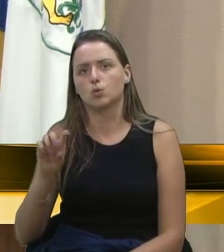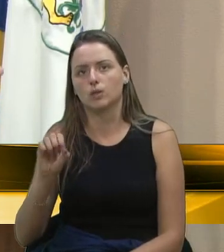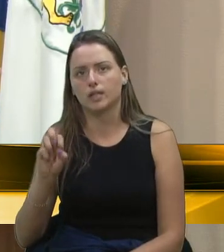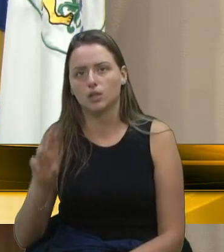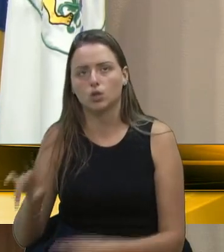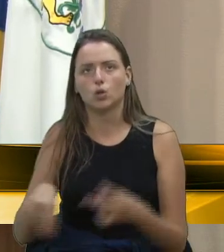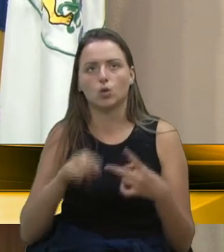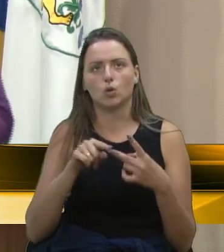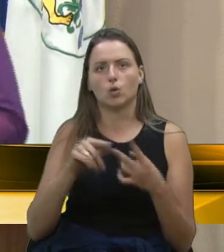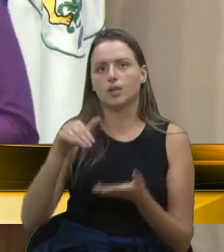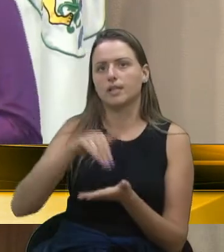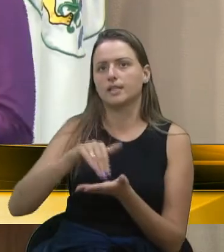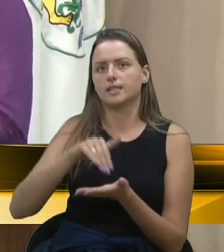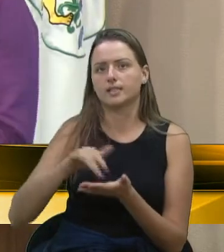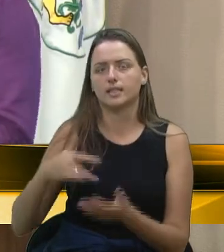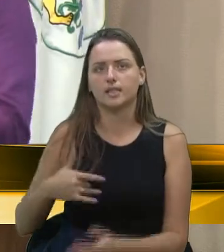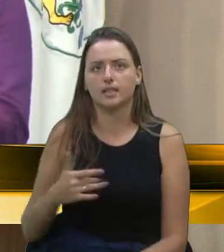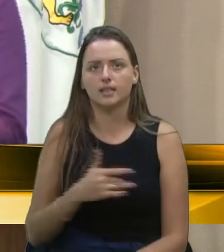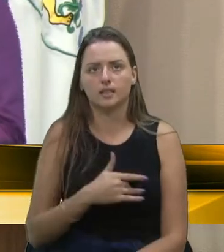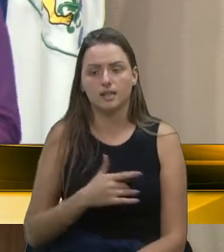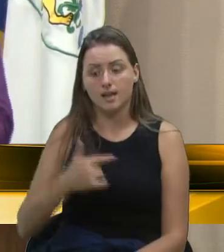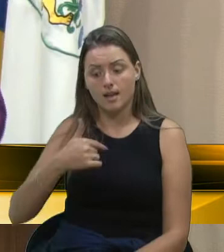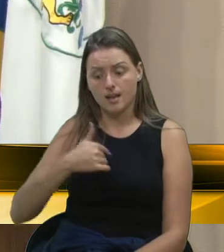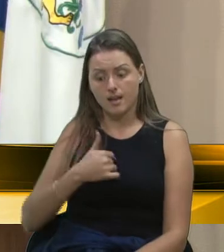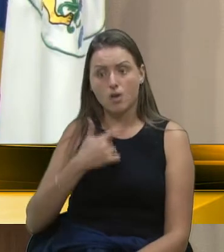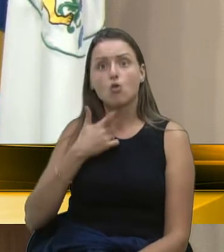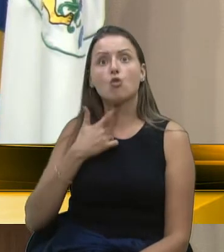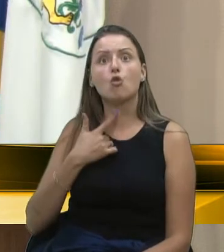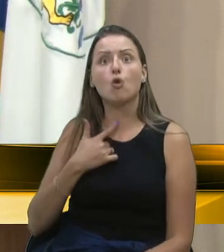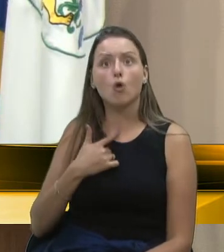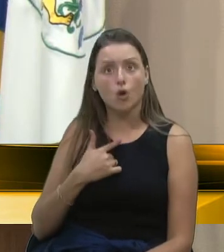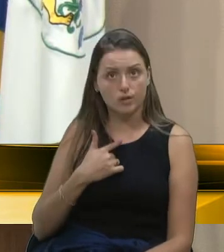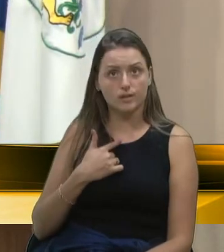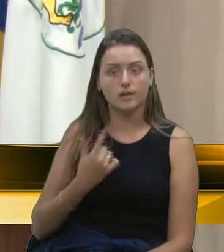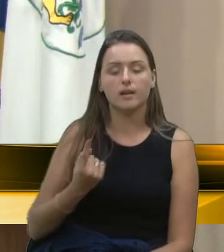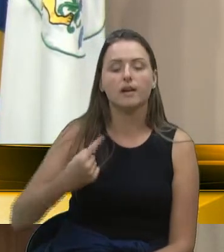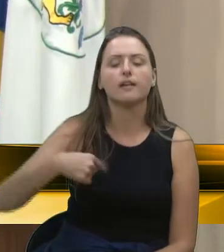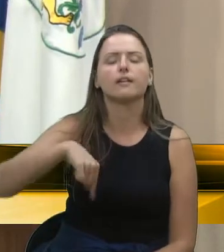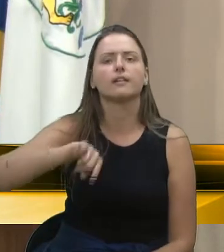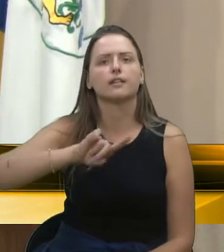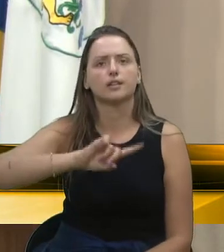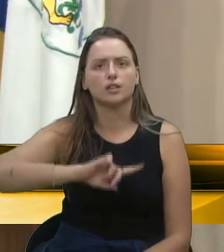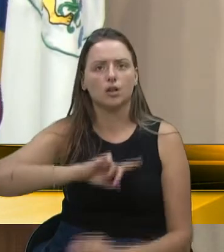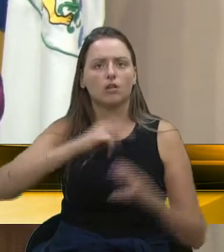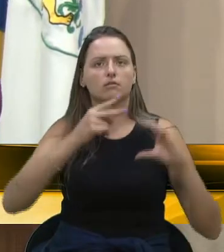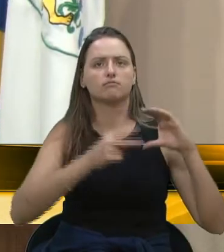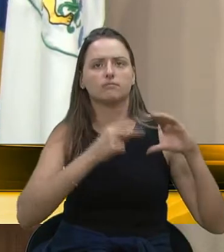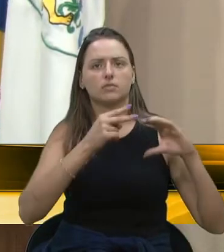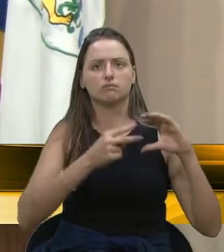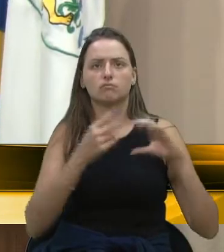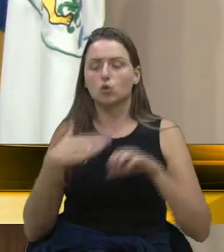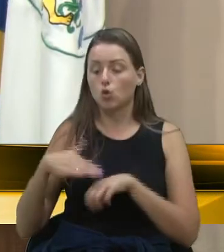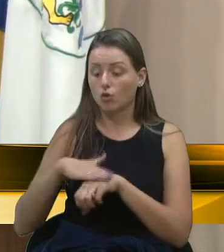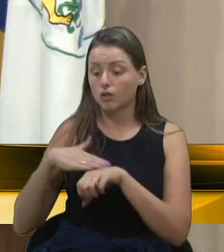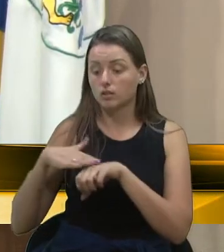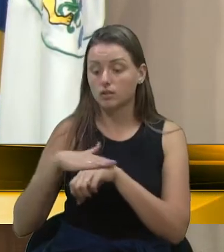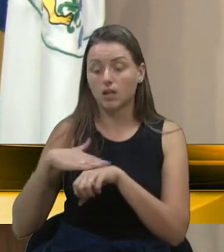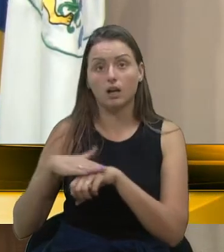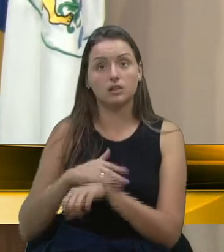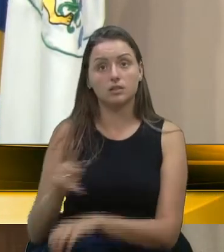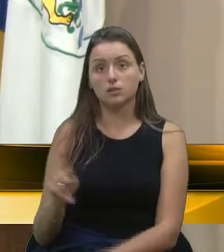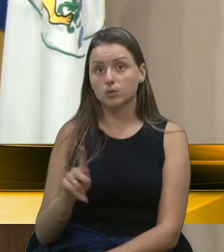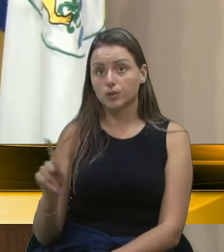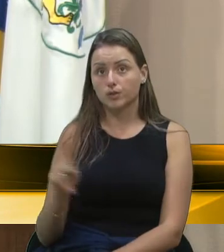a secretária de saúde. Eu gostaria que nós, dessa casa, conversássemos com os